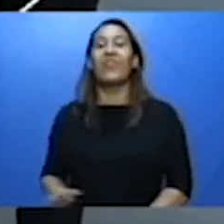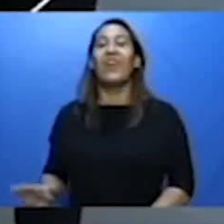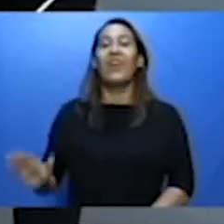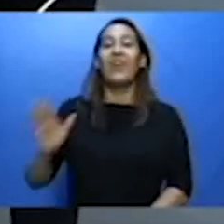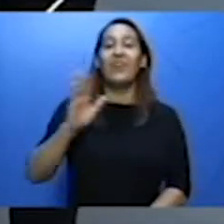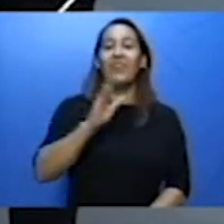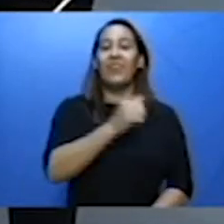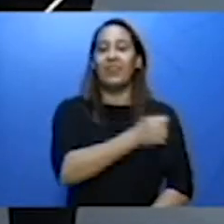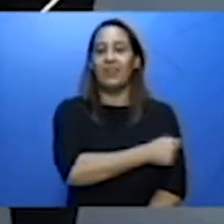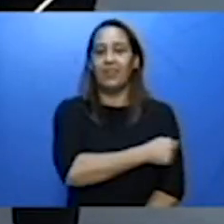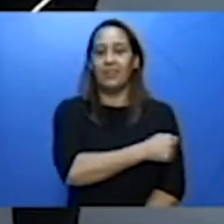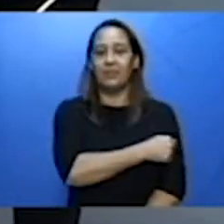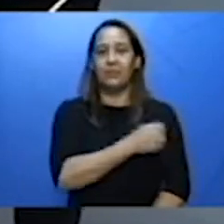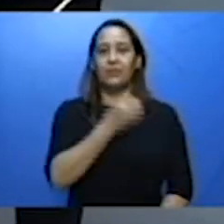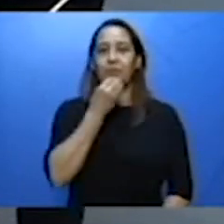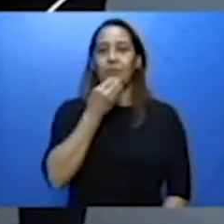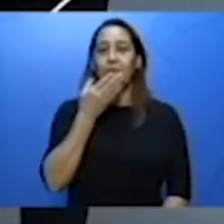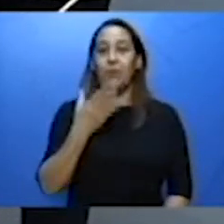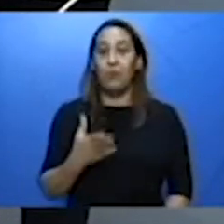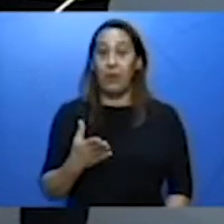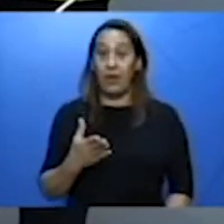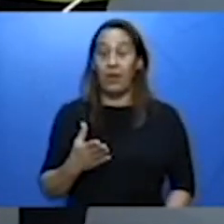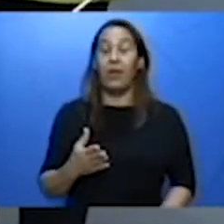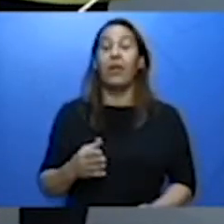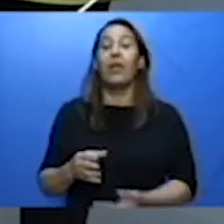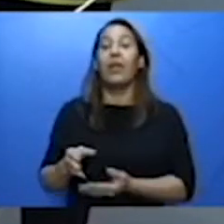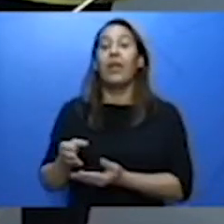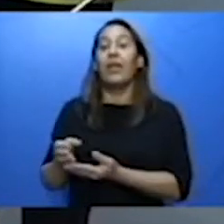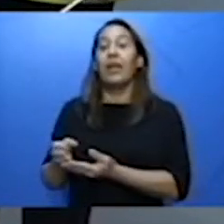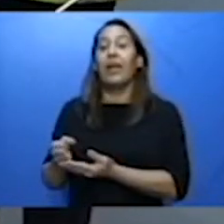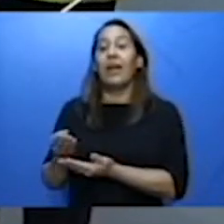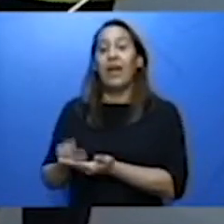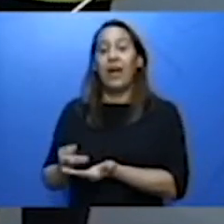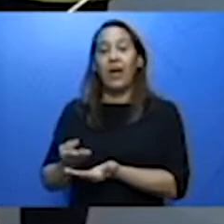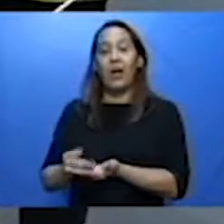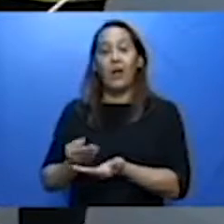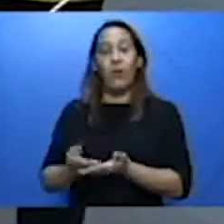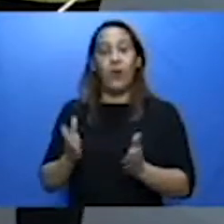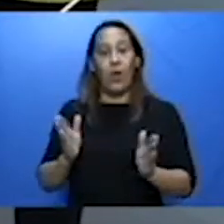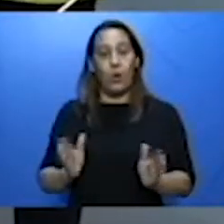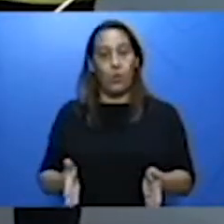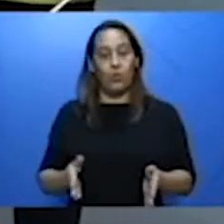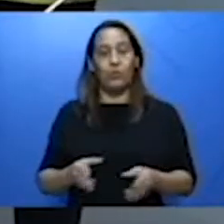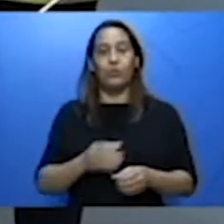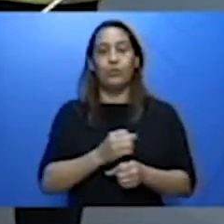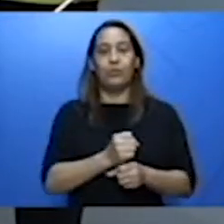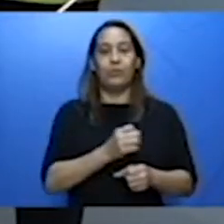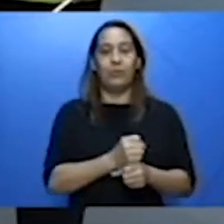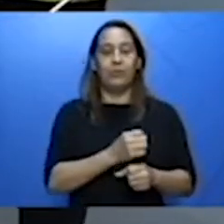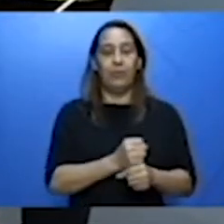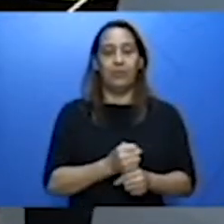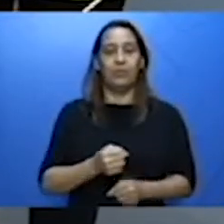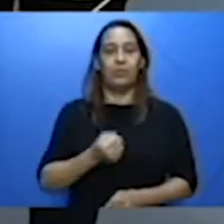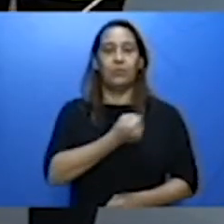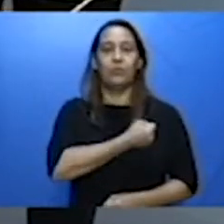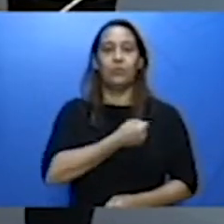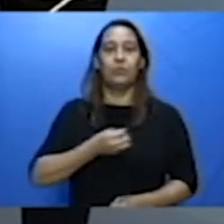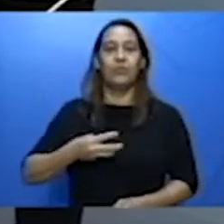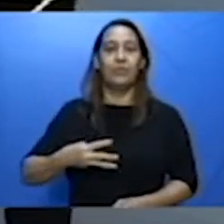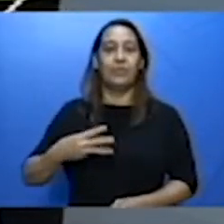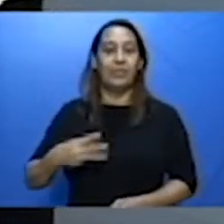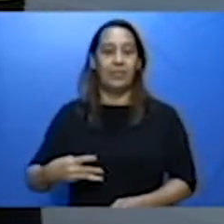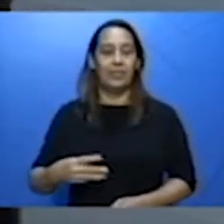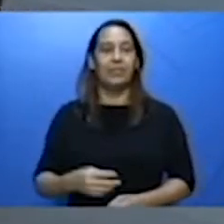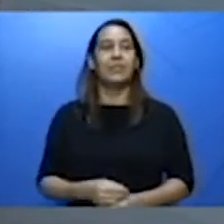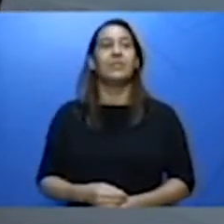Olá, alunos, tudo bem? Vamos para a nossa aula de matemática, aula 33 já. Na aula de